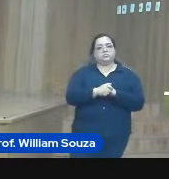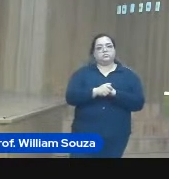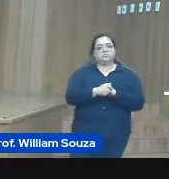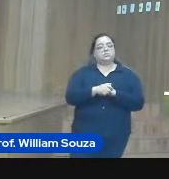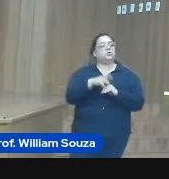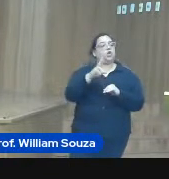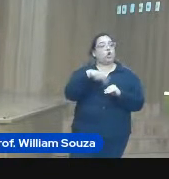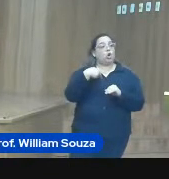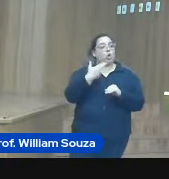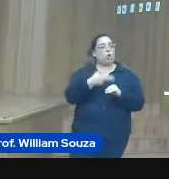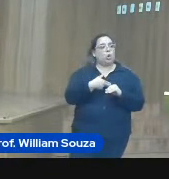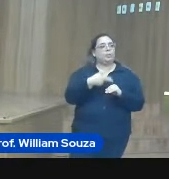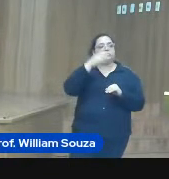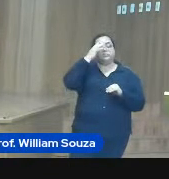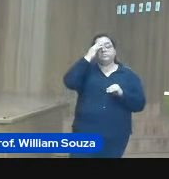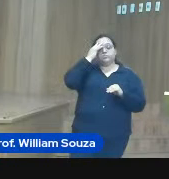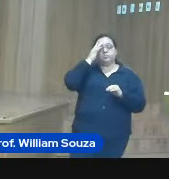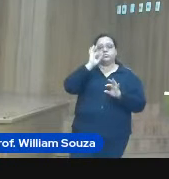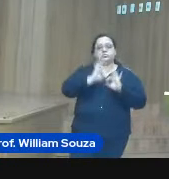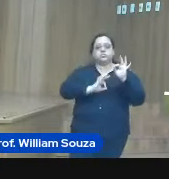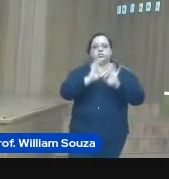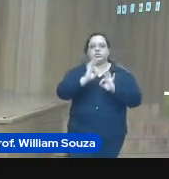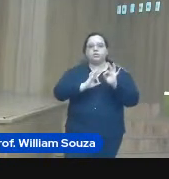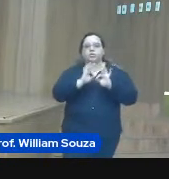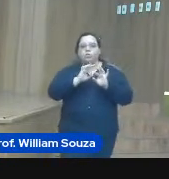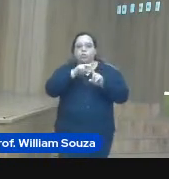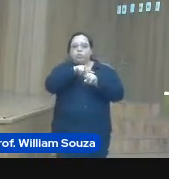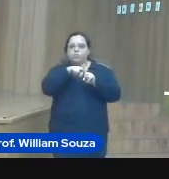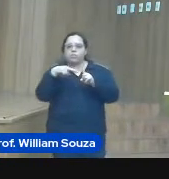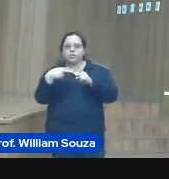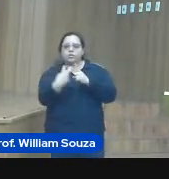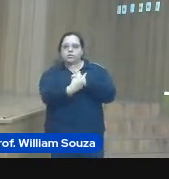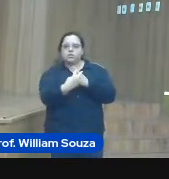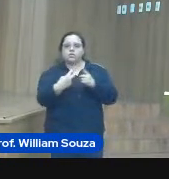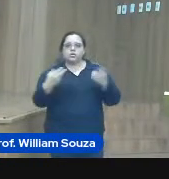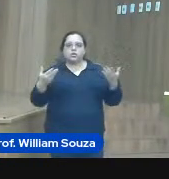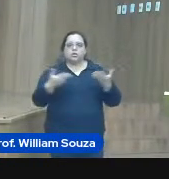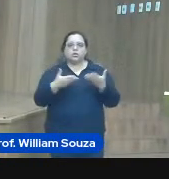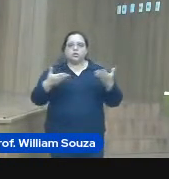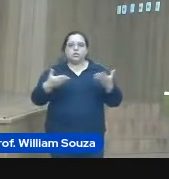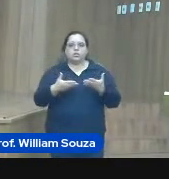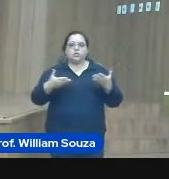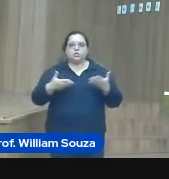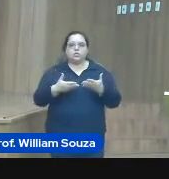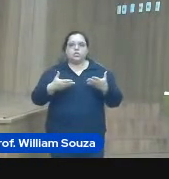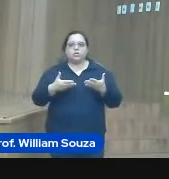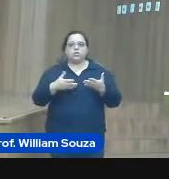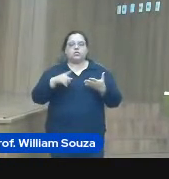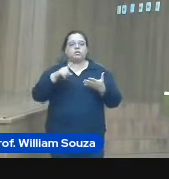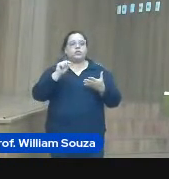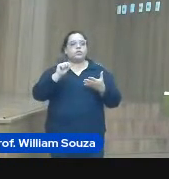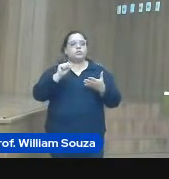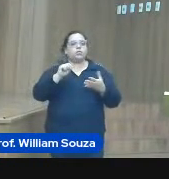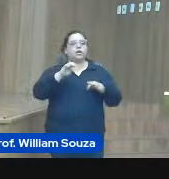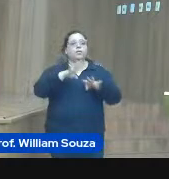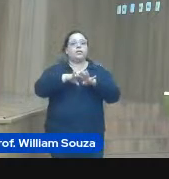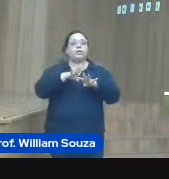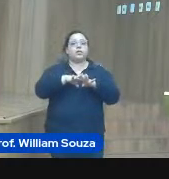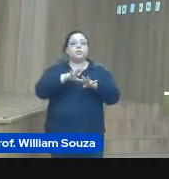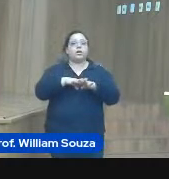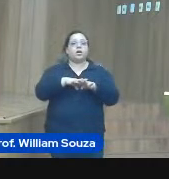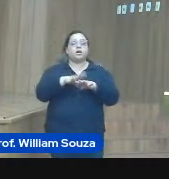construindo uma perspectiva, hoje em dia, ainda hoje, de que a matemática é neutra e